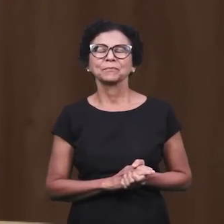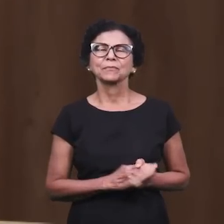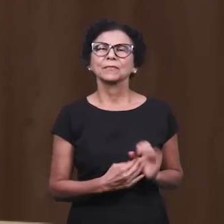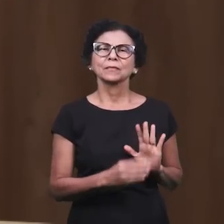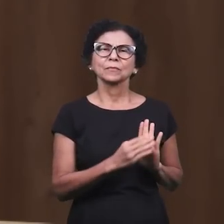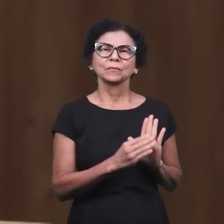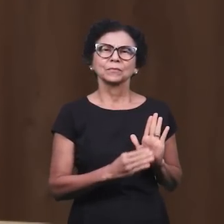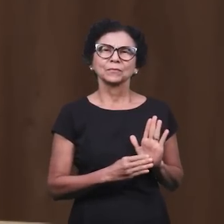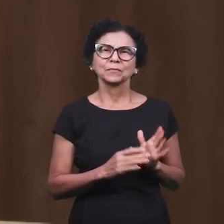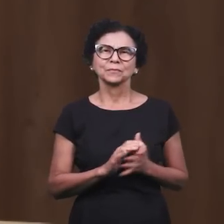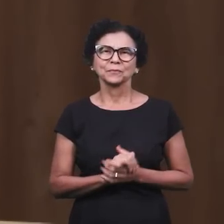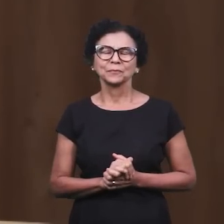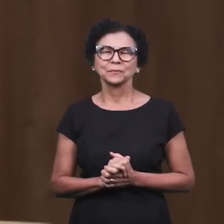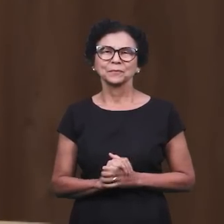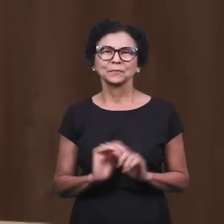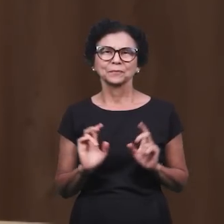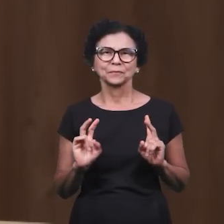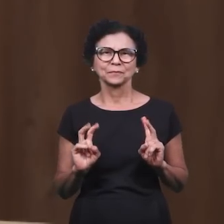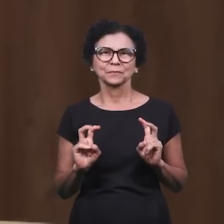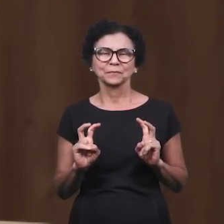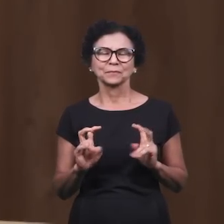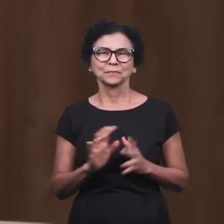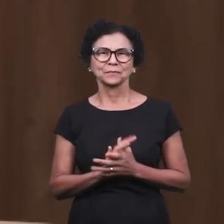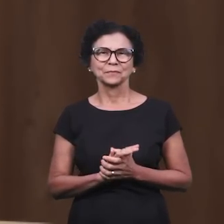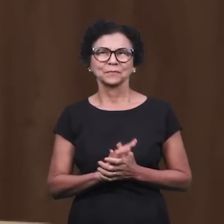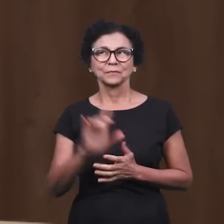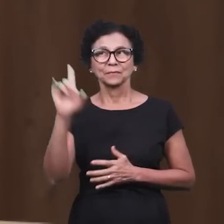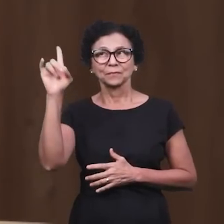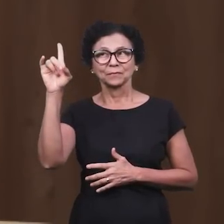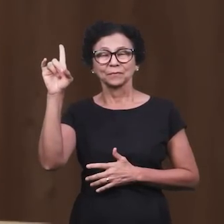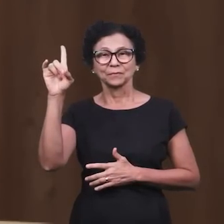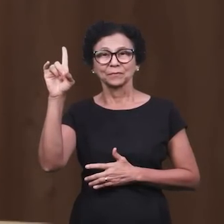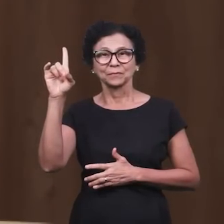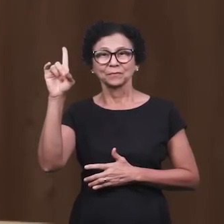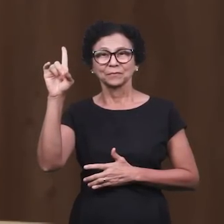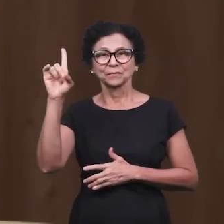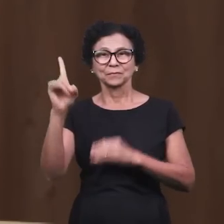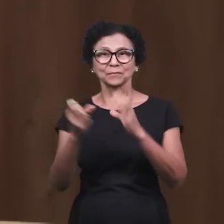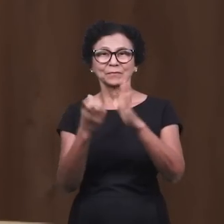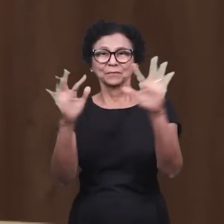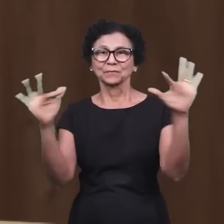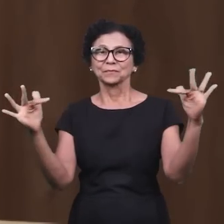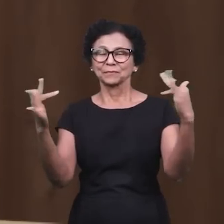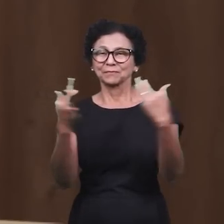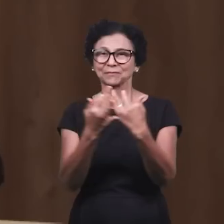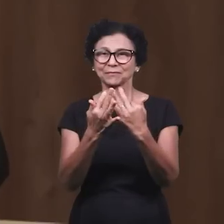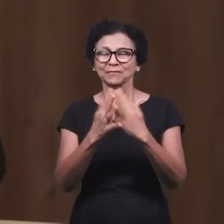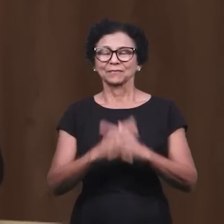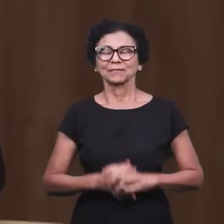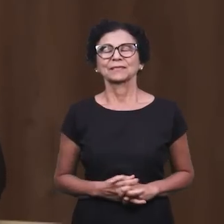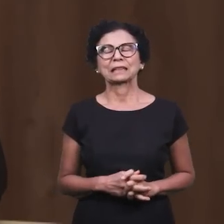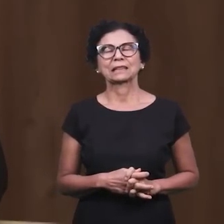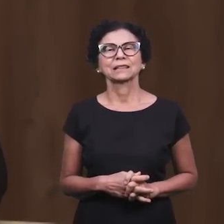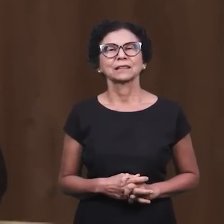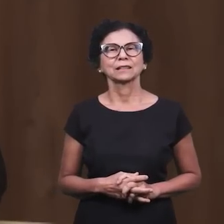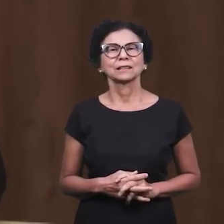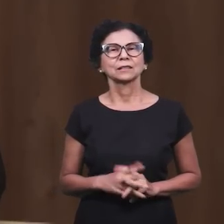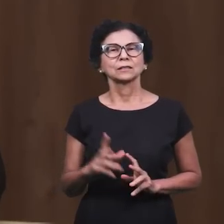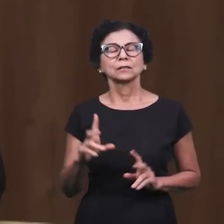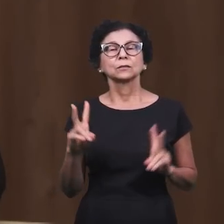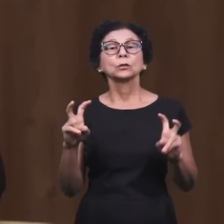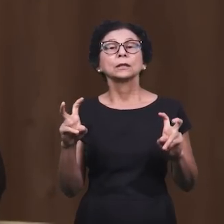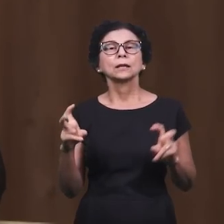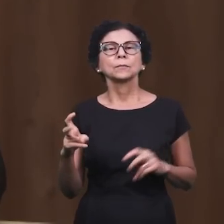programa, Família, um projeto de Deus. O nosso tema hoje é nossos